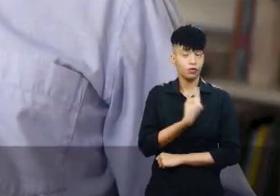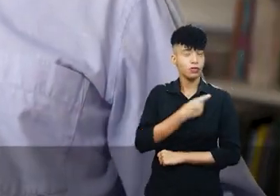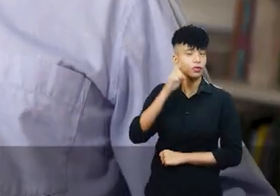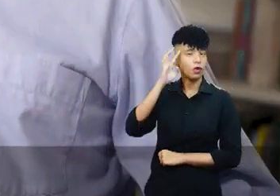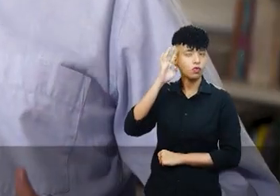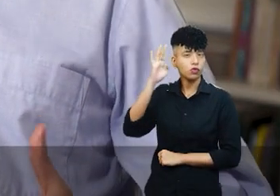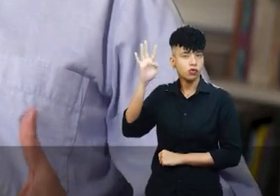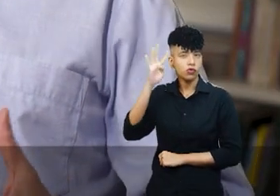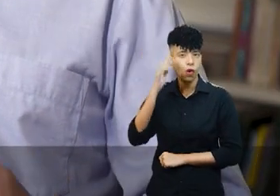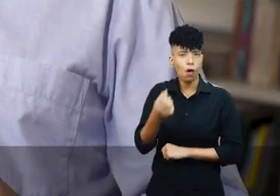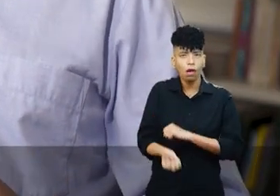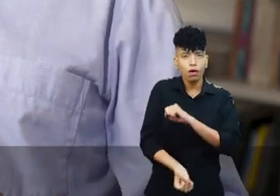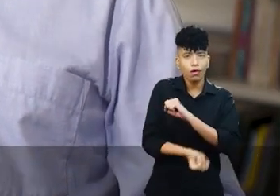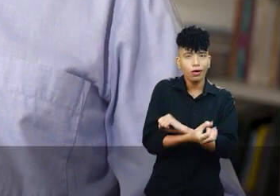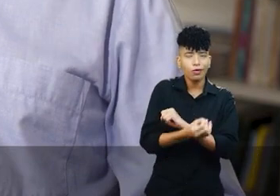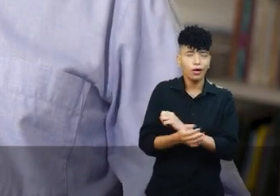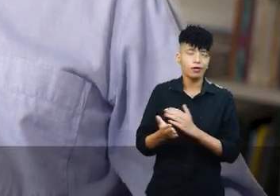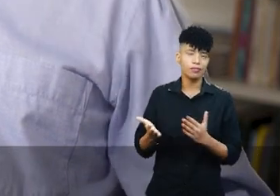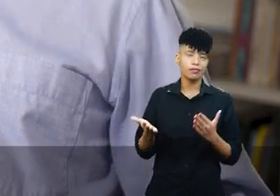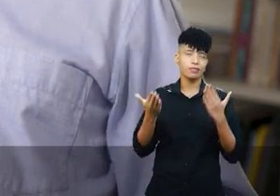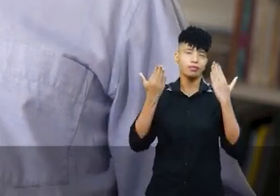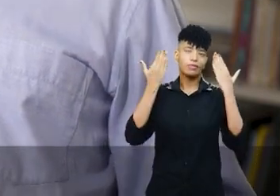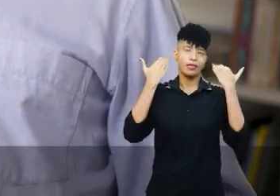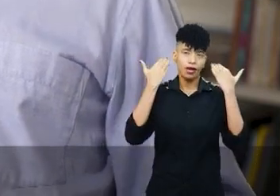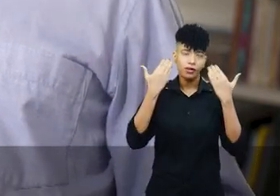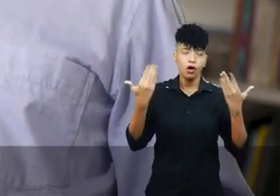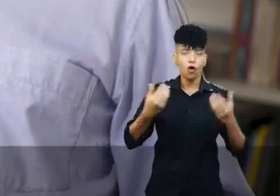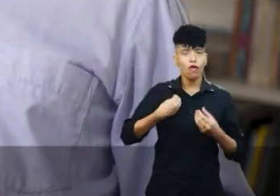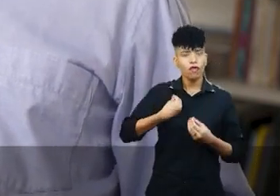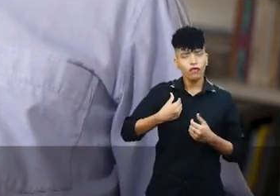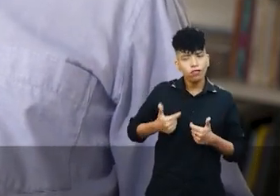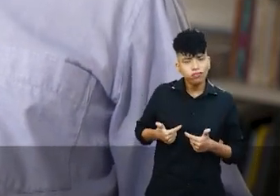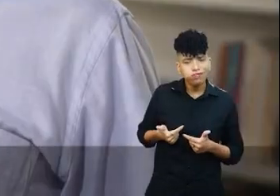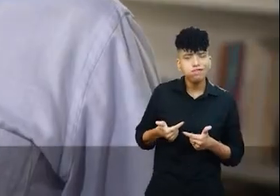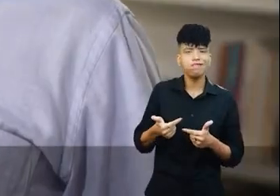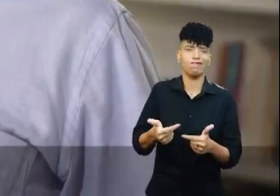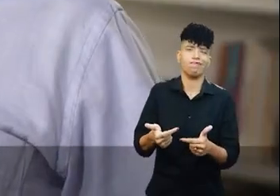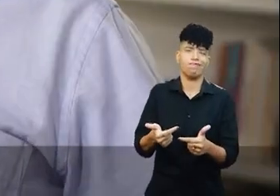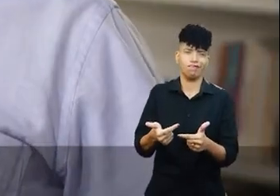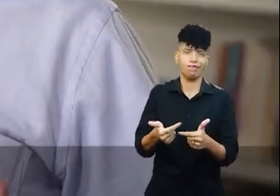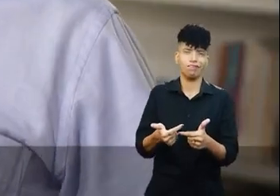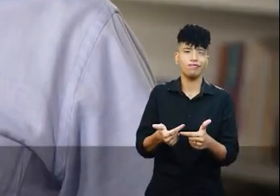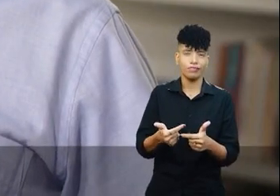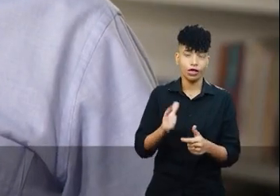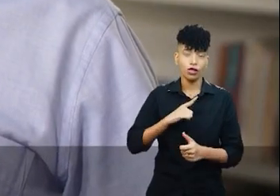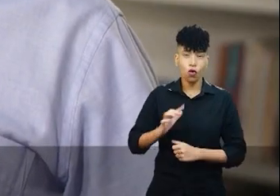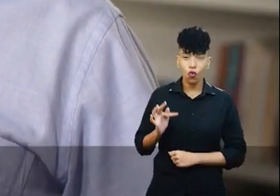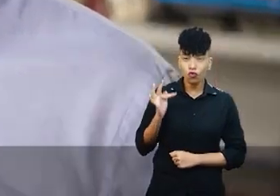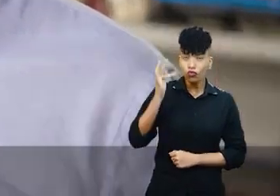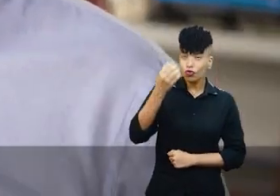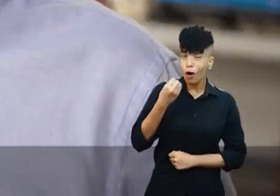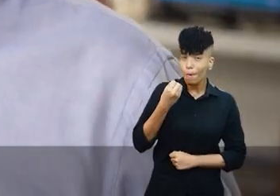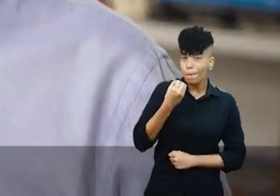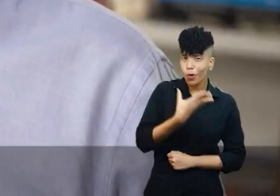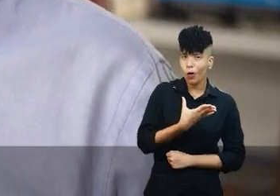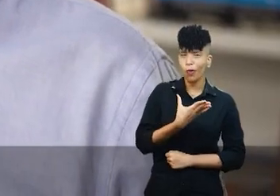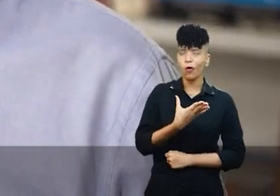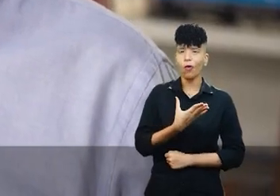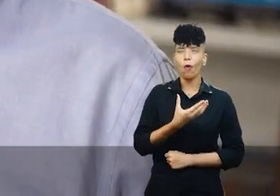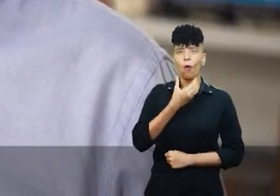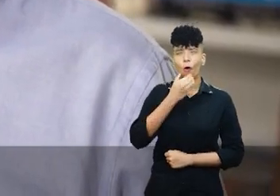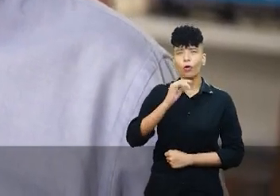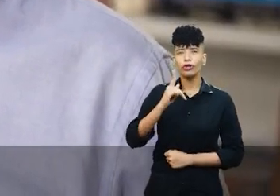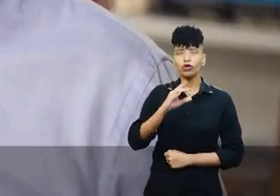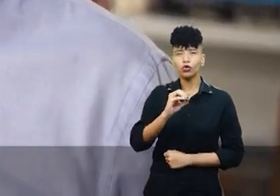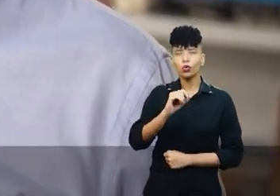do passado e a ação vai ser presente, preparando o futuro. Parodiando o mestre Chico Anísio, o Piauí dos